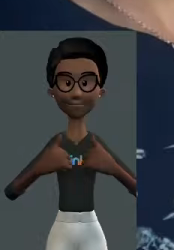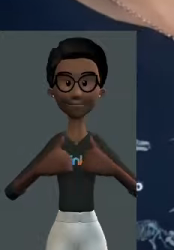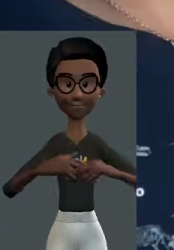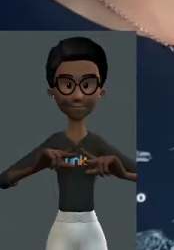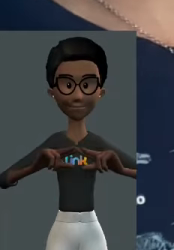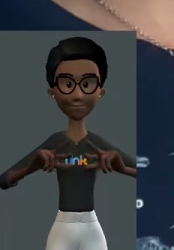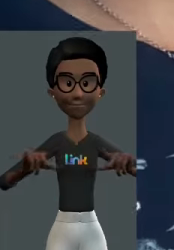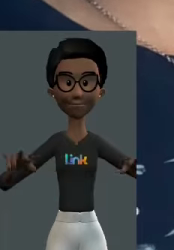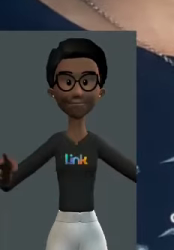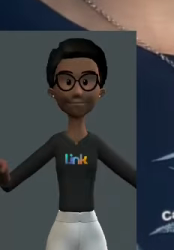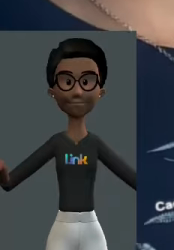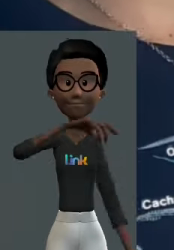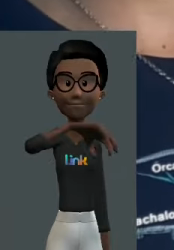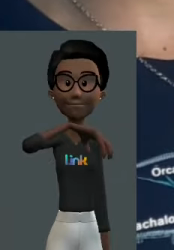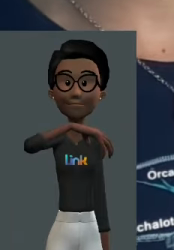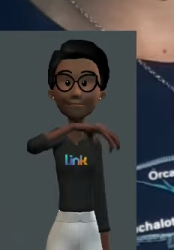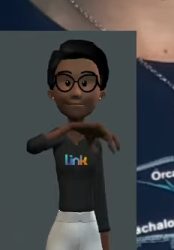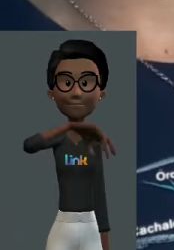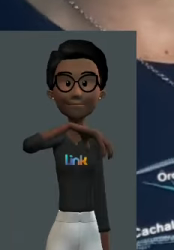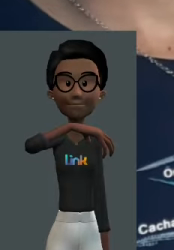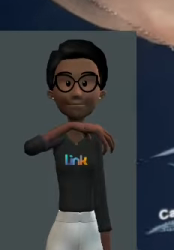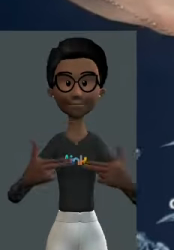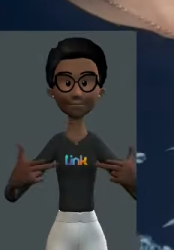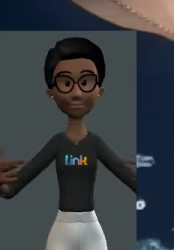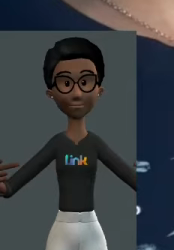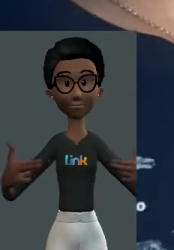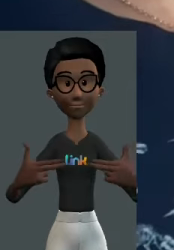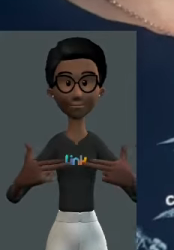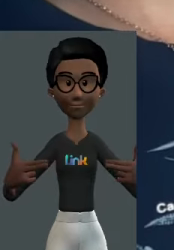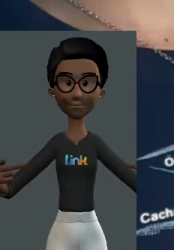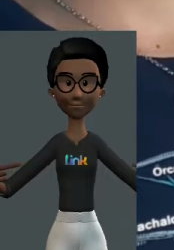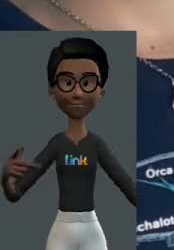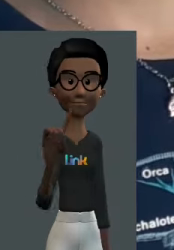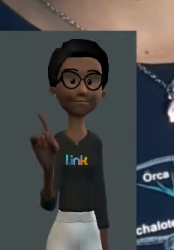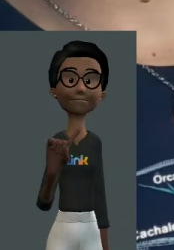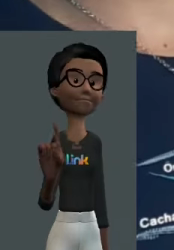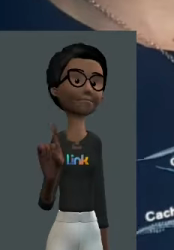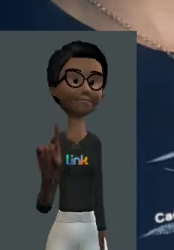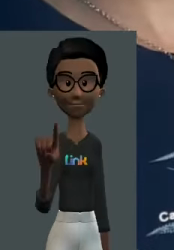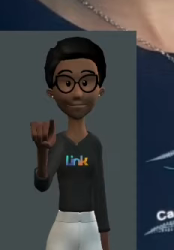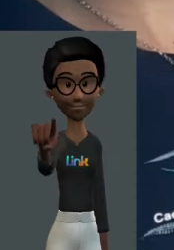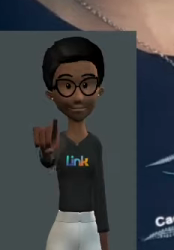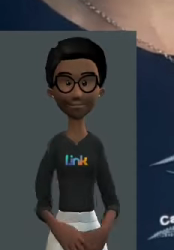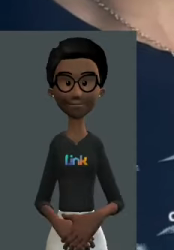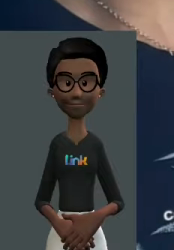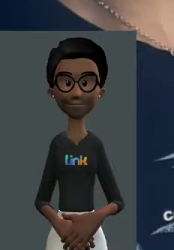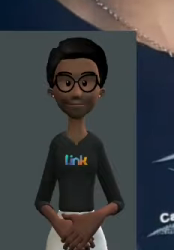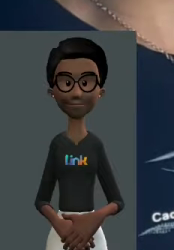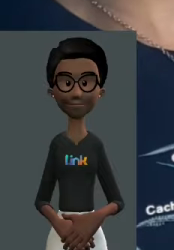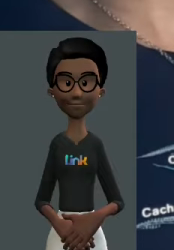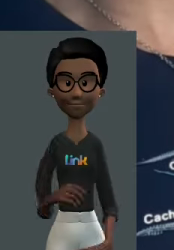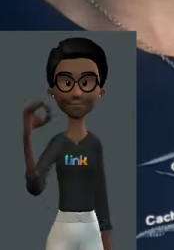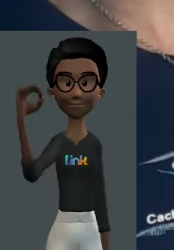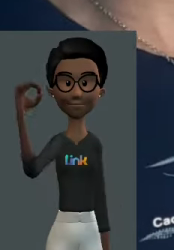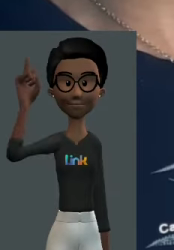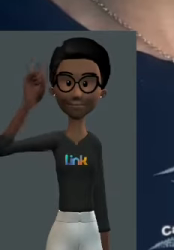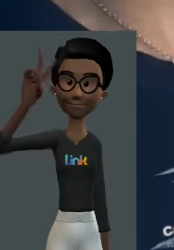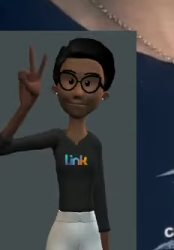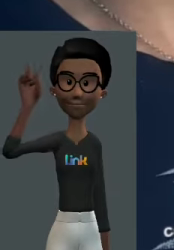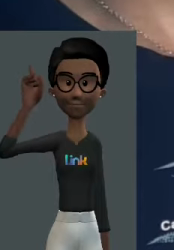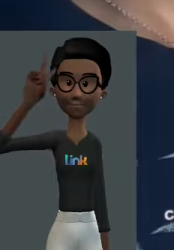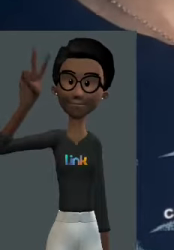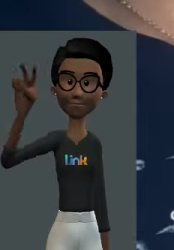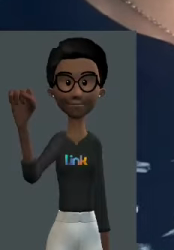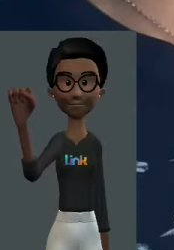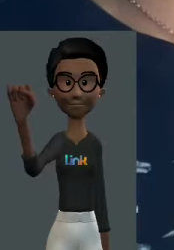navio para fazer uma viagem muito distante, até que em um certo momento surge a necessidade de ter um capitão naquele